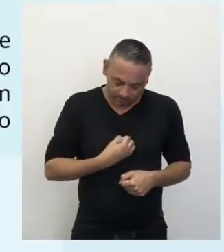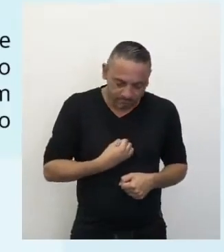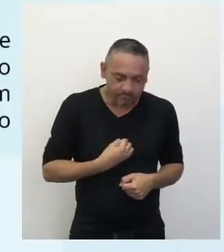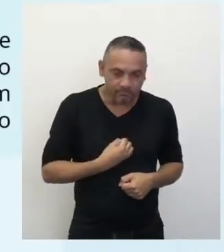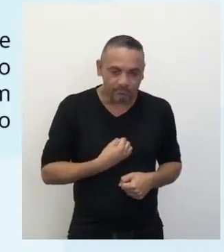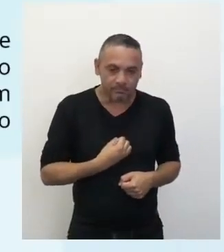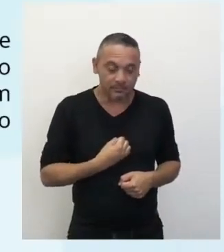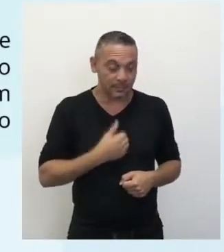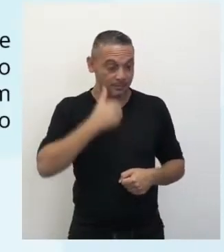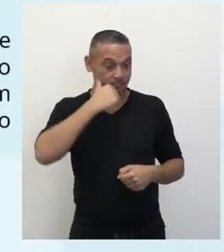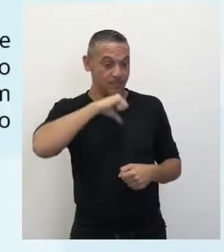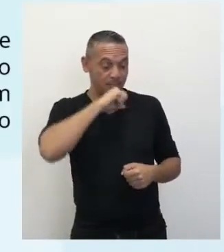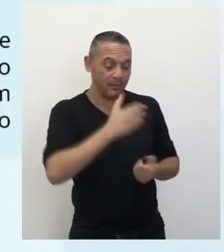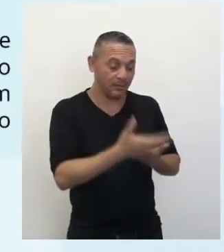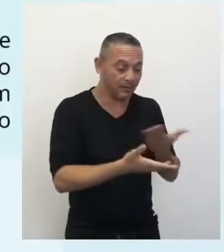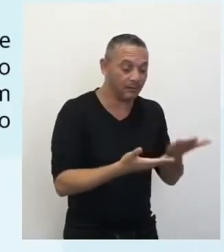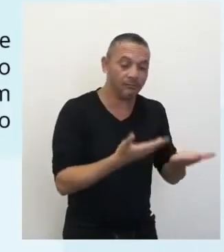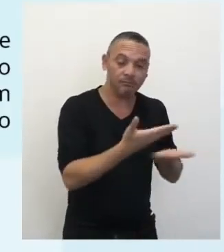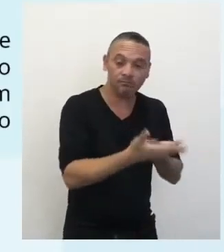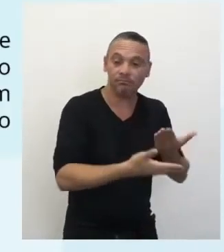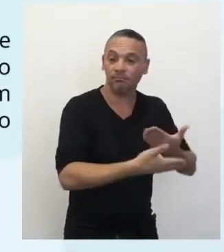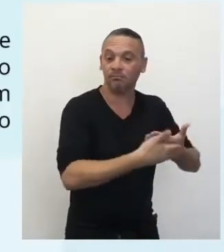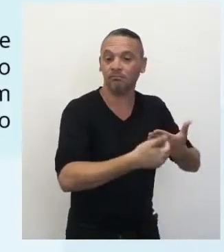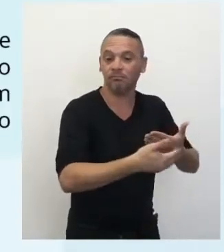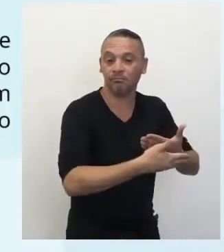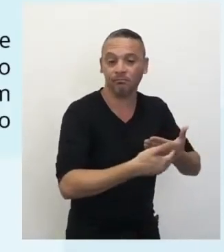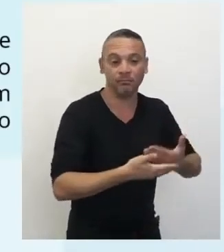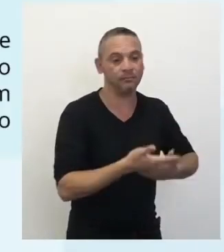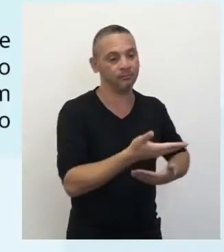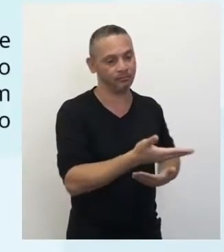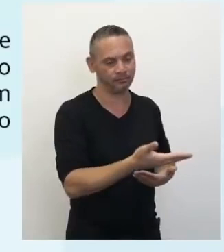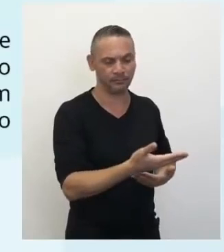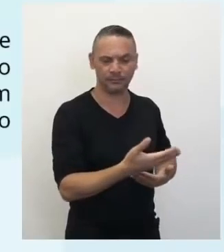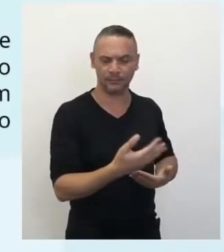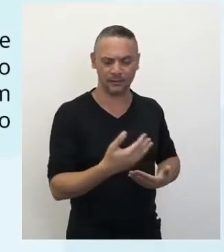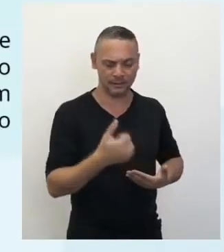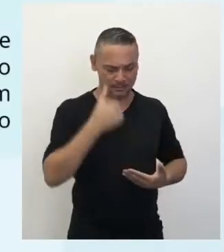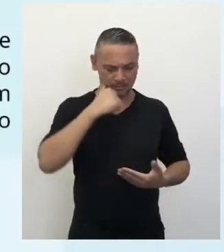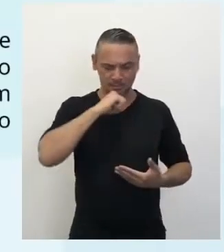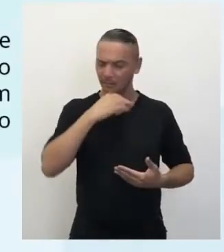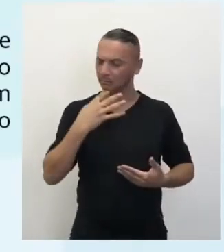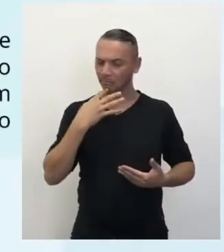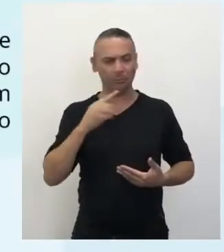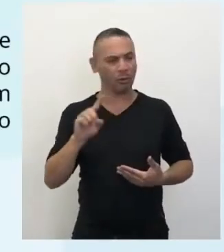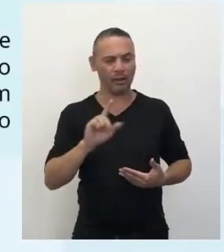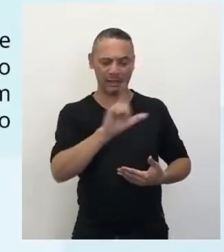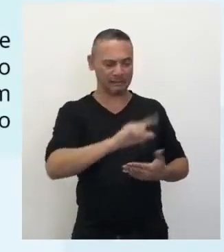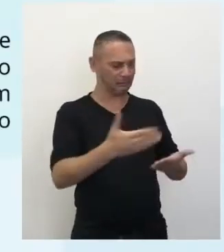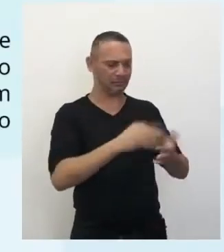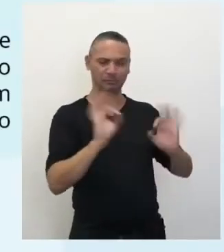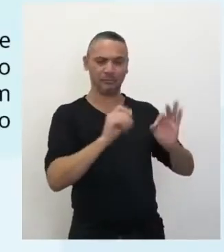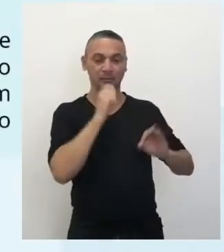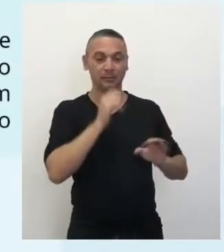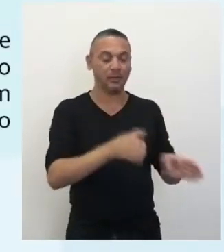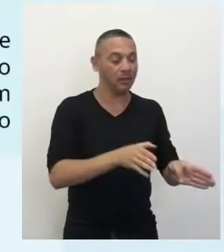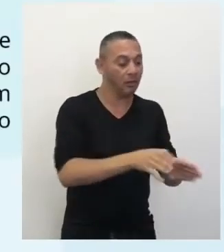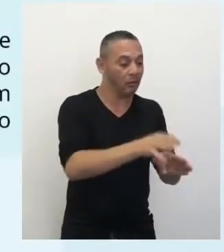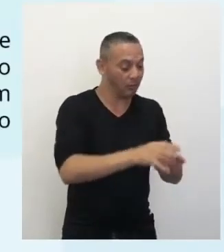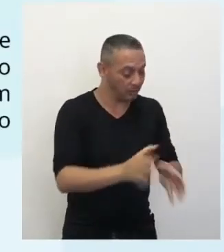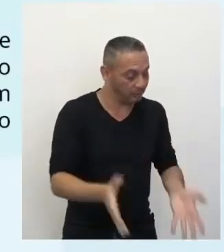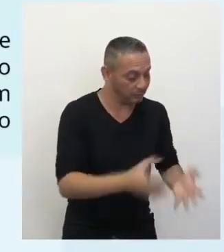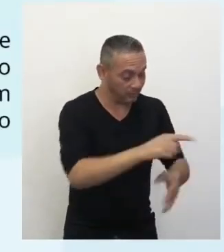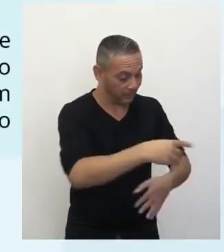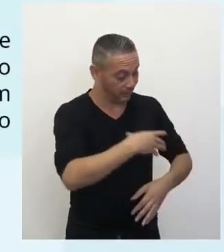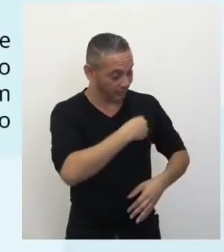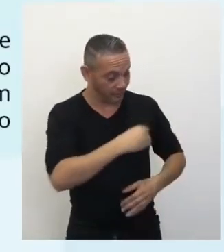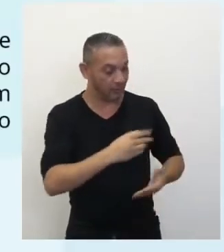o consolo da mãe, que, apesar de não conhecer profundamente a literatura, aconselha e incentiva o